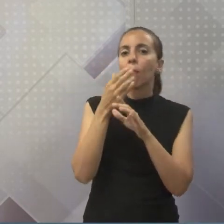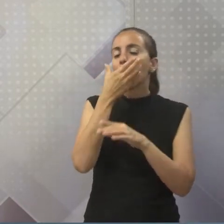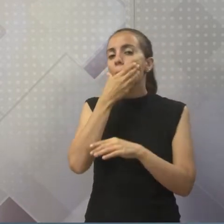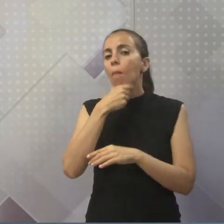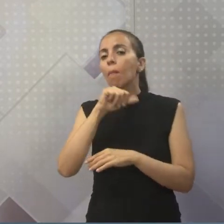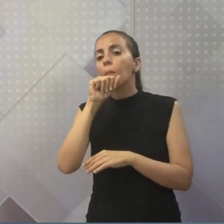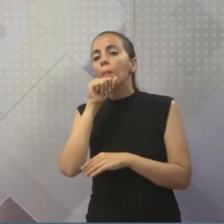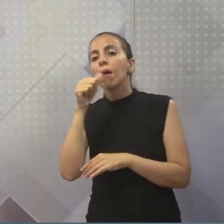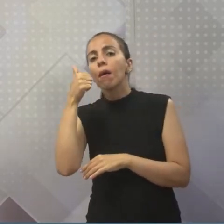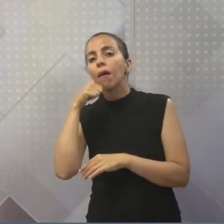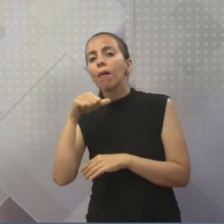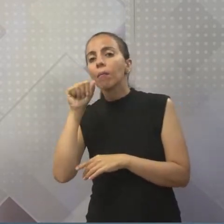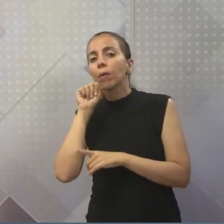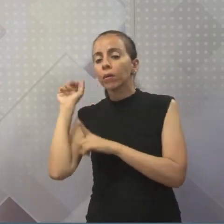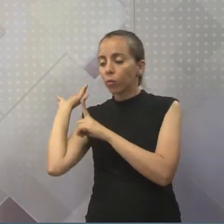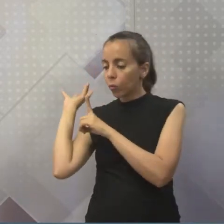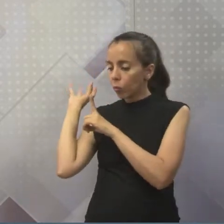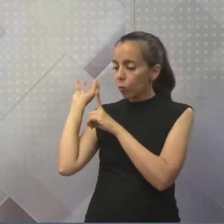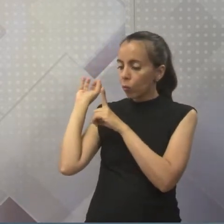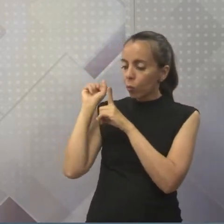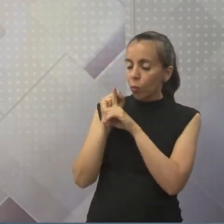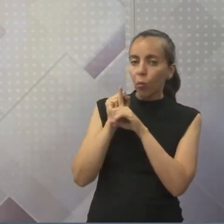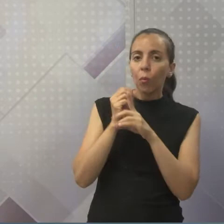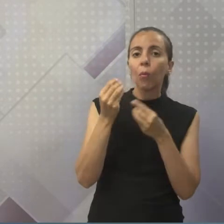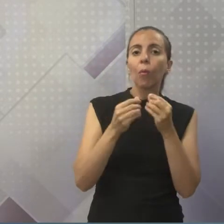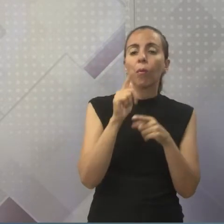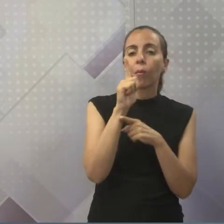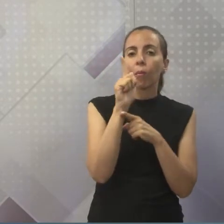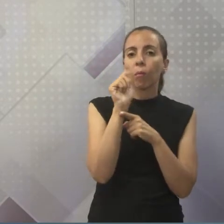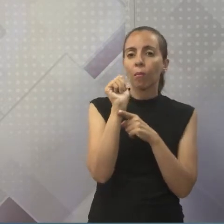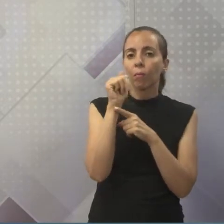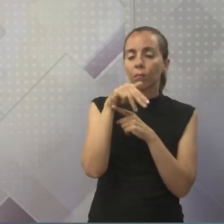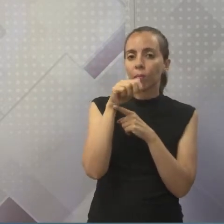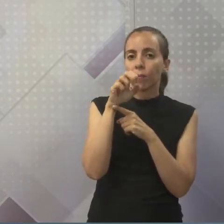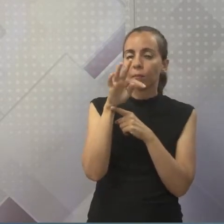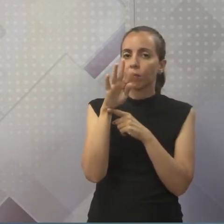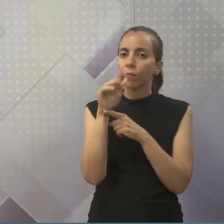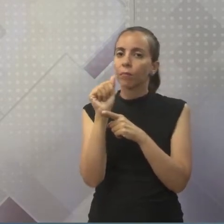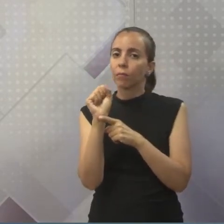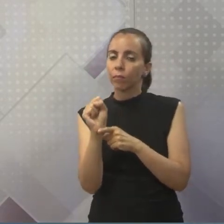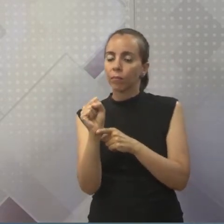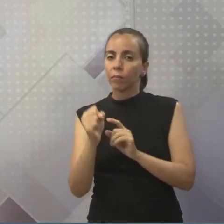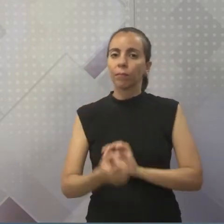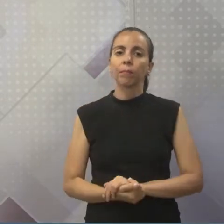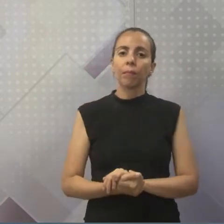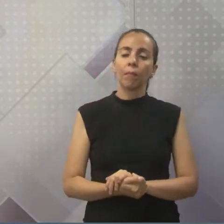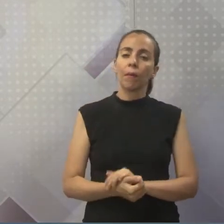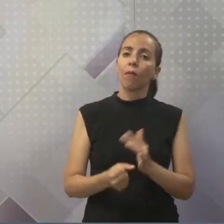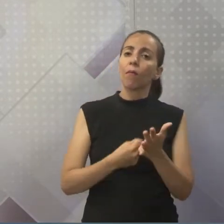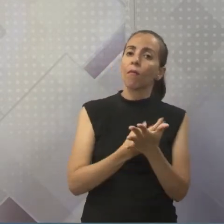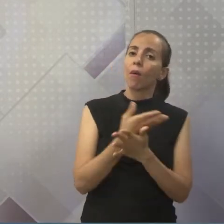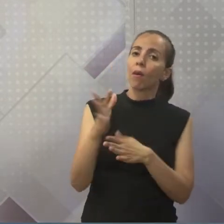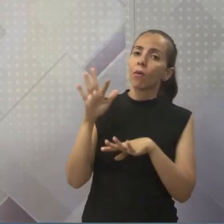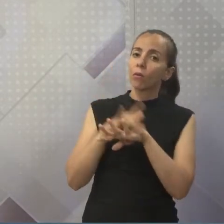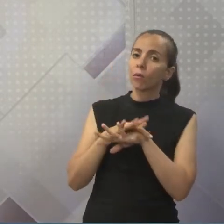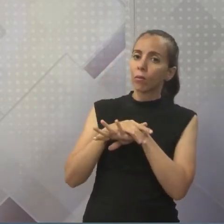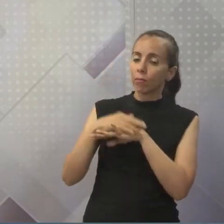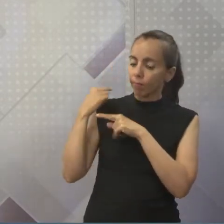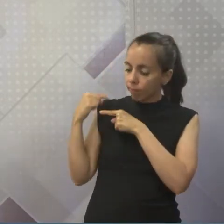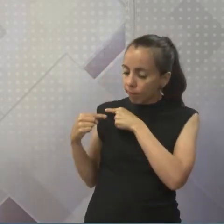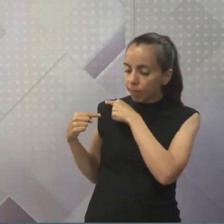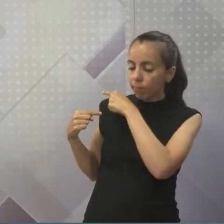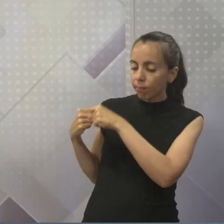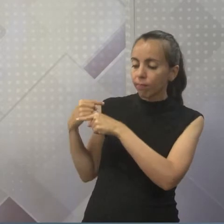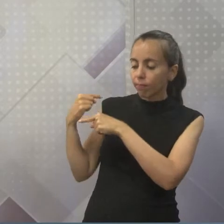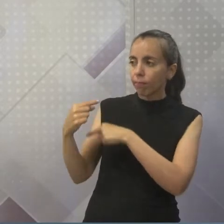para nós através dos gametas, né? Lembre, algumas doenças hereditárias, a gente